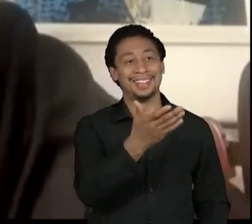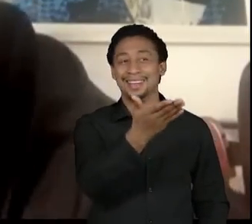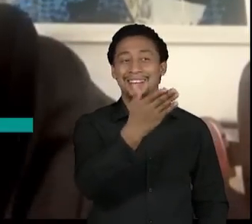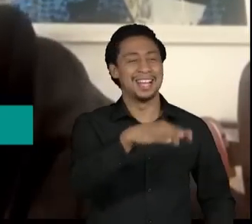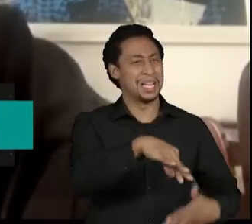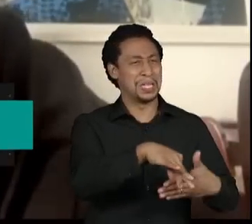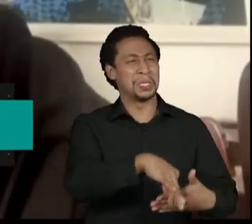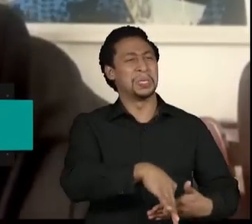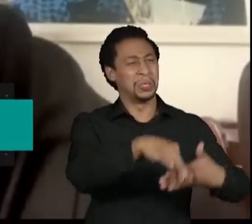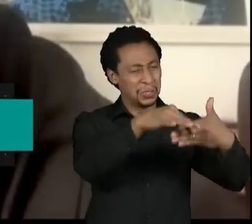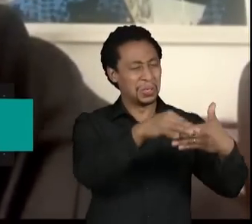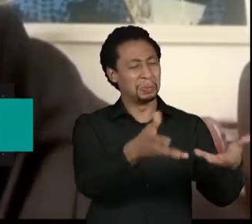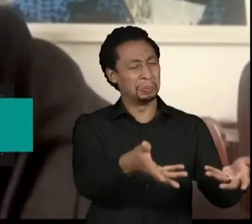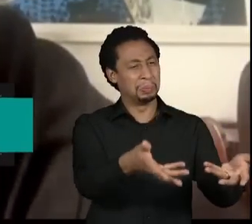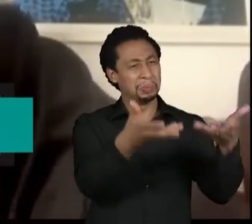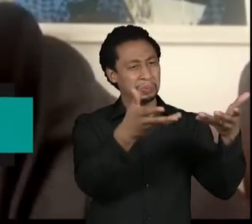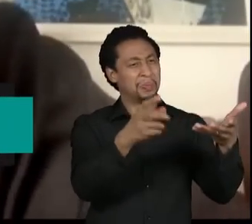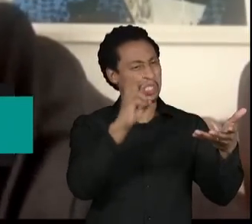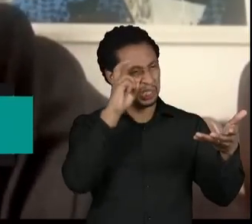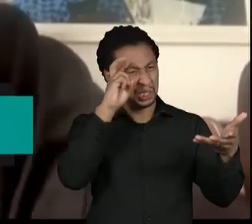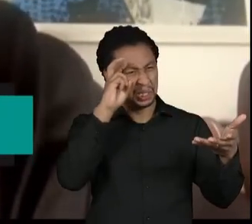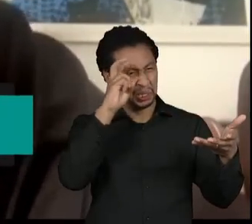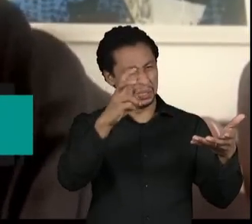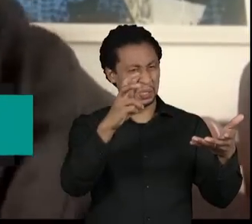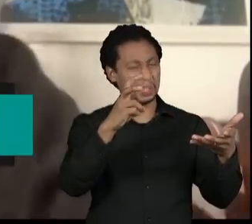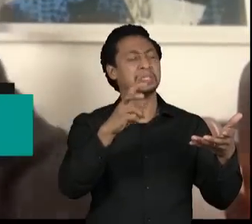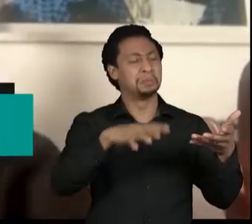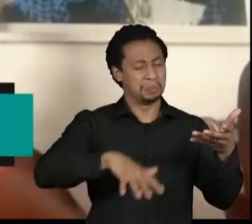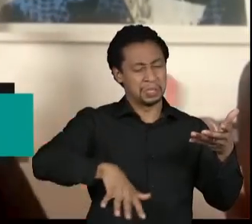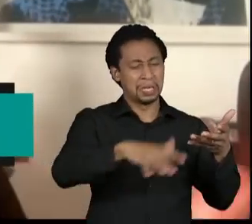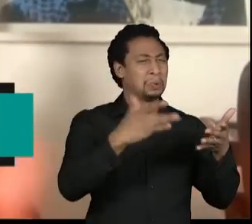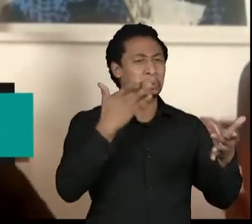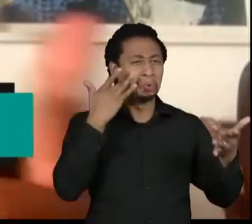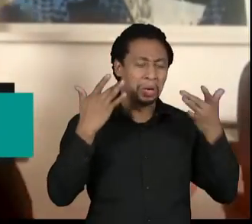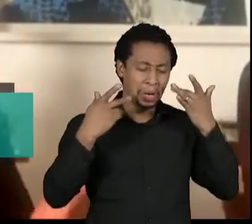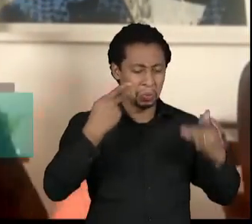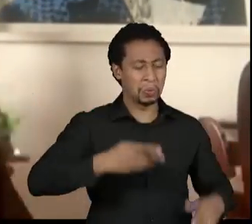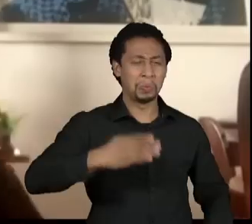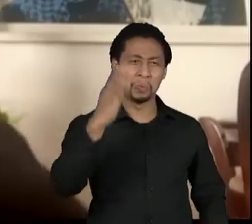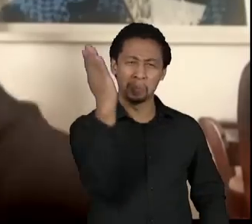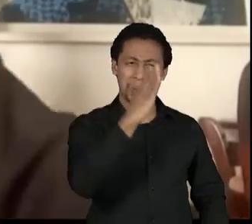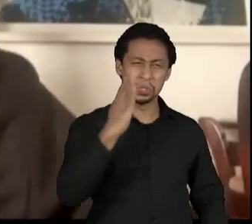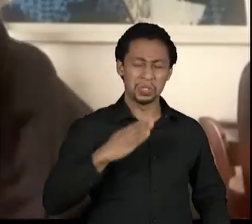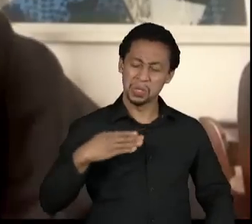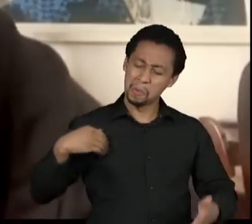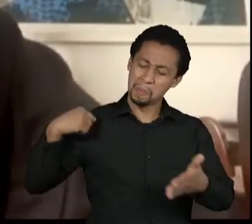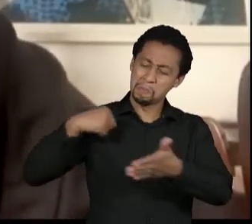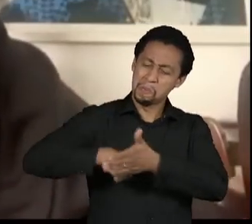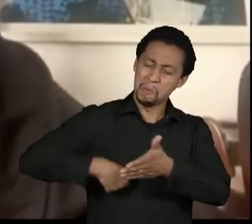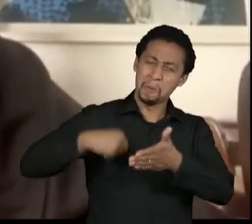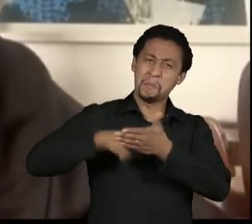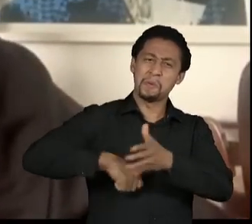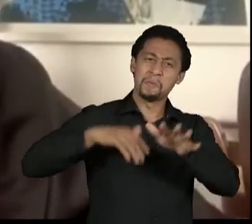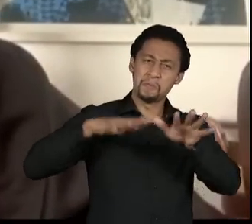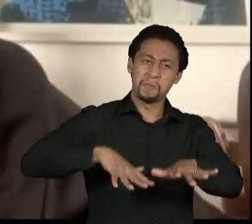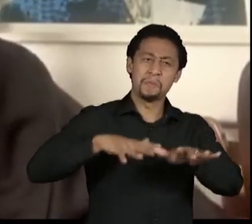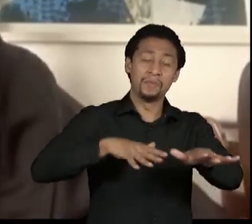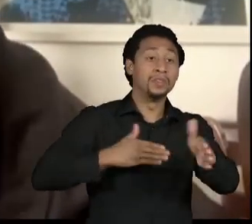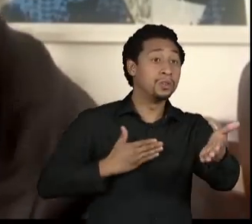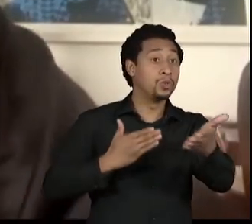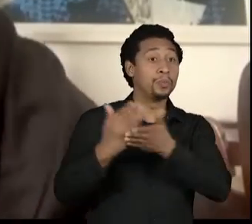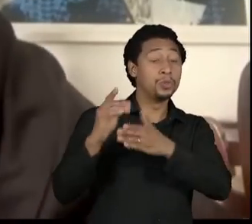liderança, genialidade do teatro brasileiro, vindo de movimentos no Rio Grande do Sul,